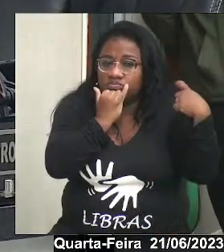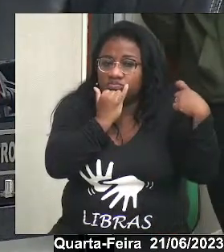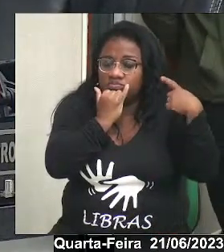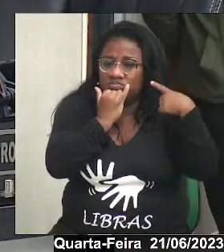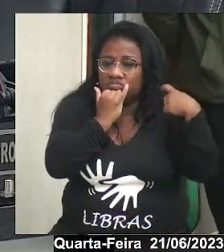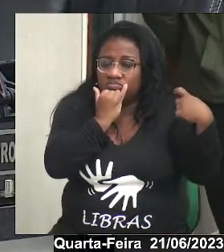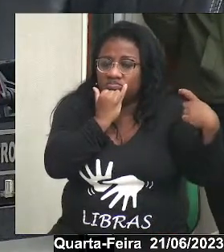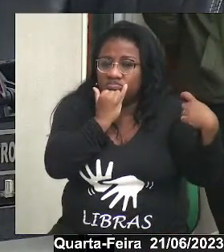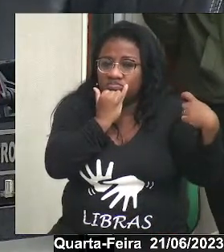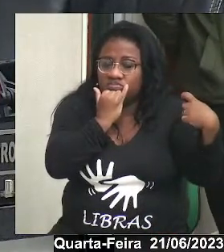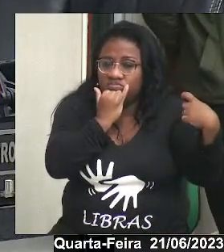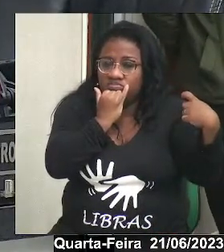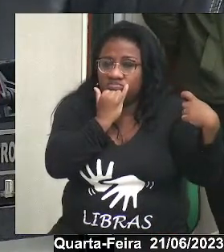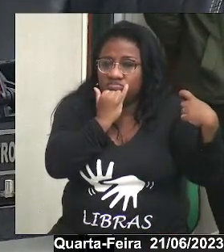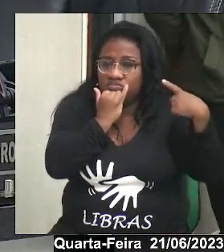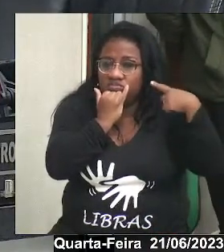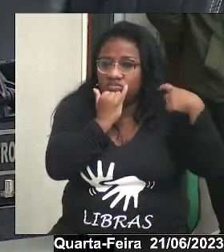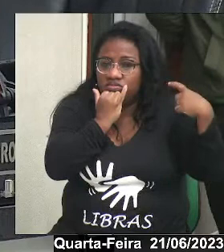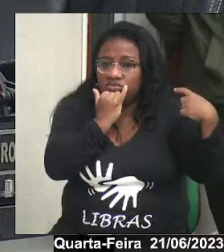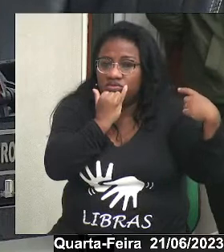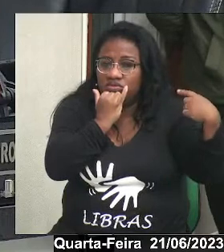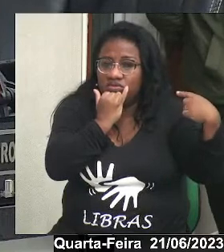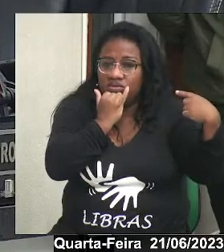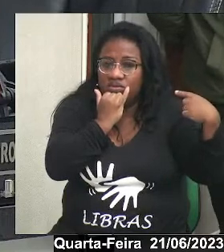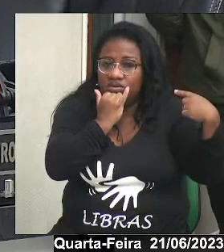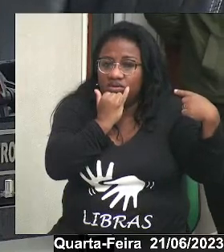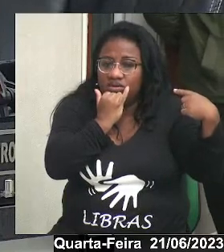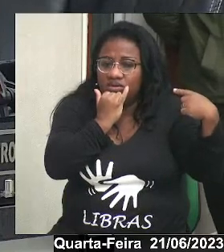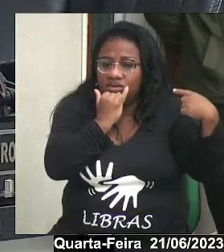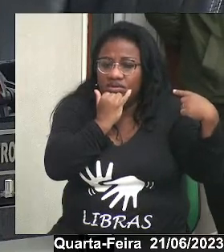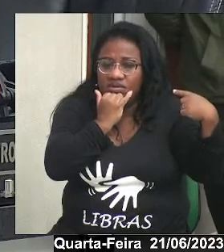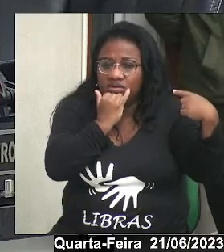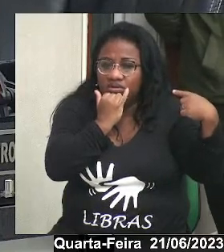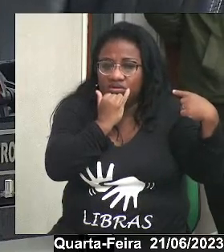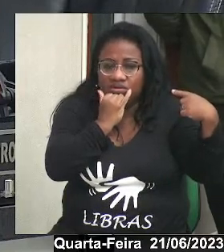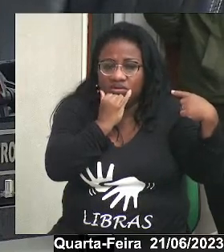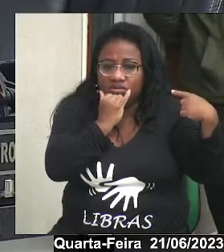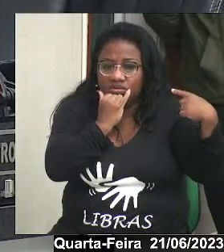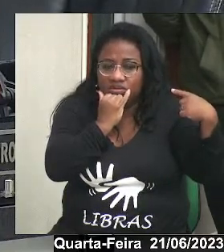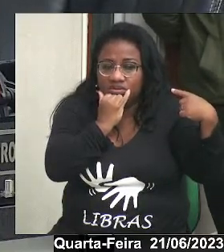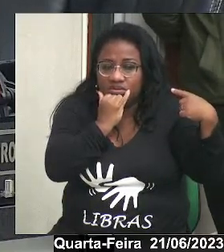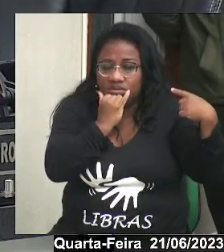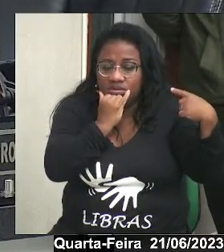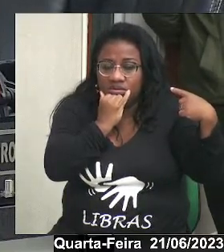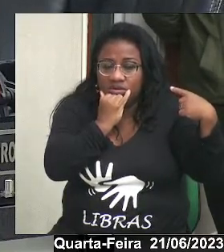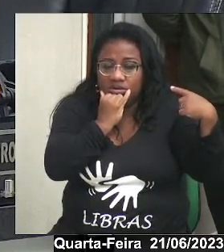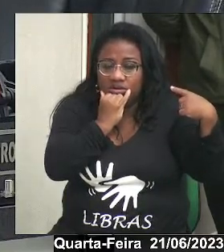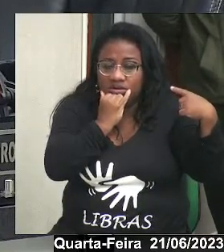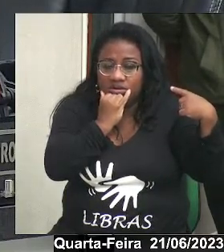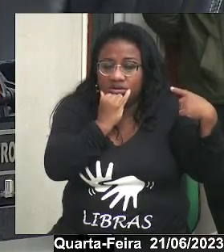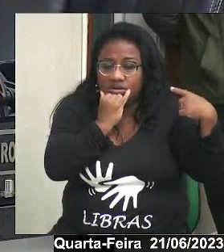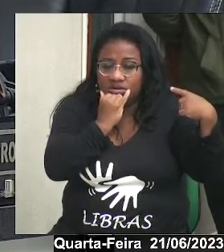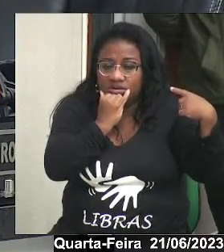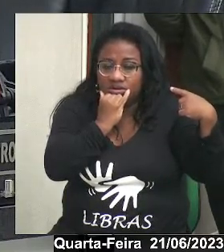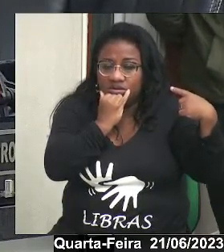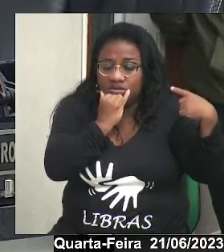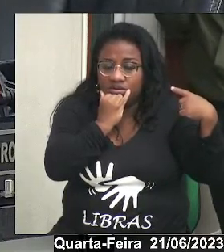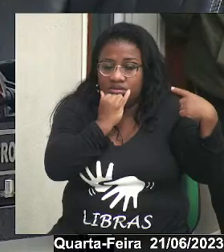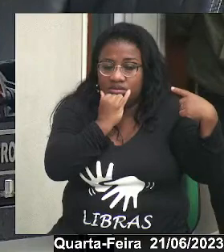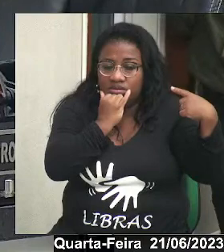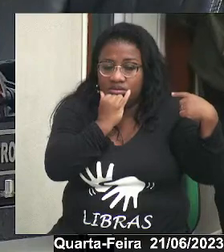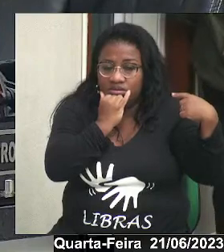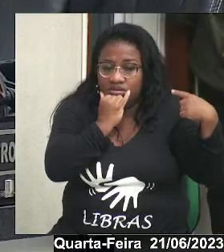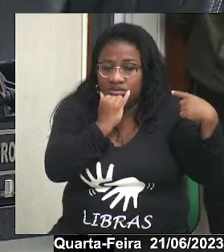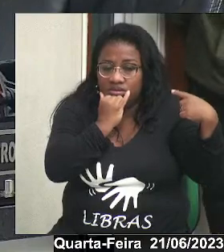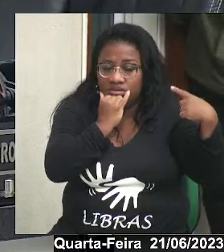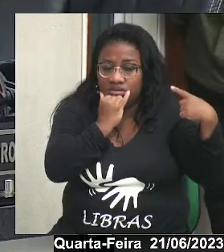também fiz a indicação para a gente ter participado da primeira Copa de Futebol feminino, que vai ter a primeira